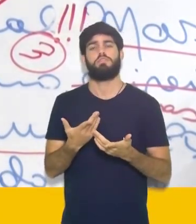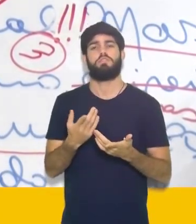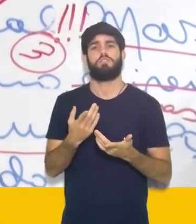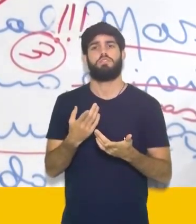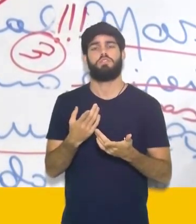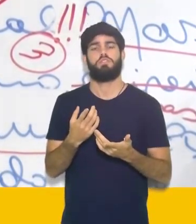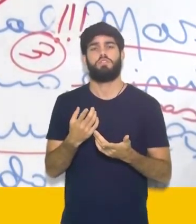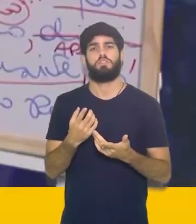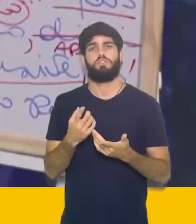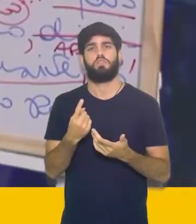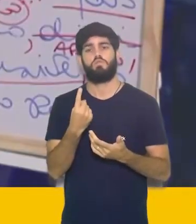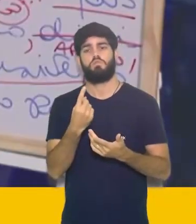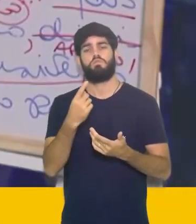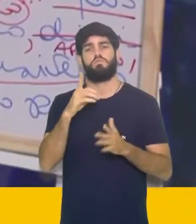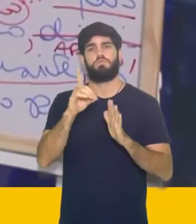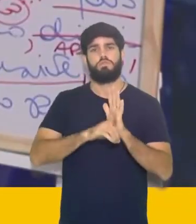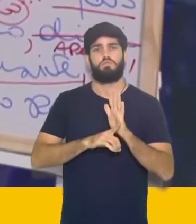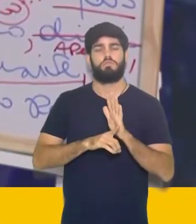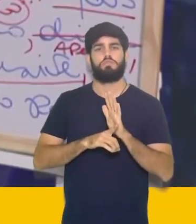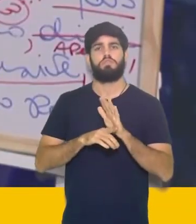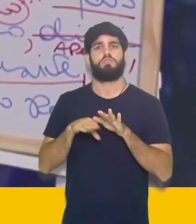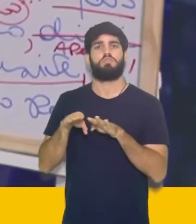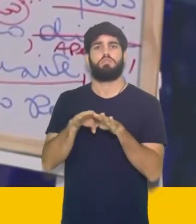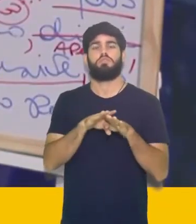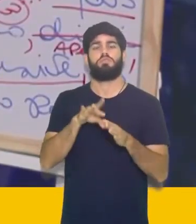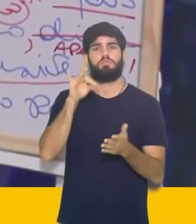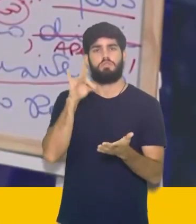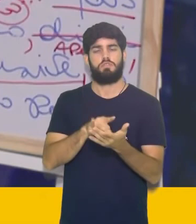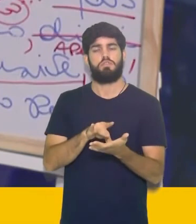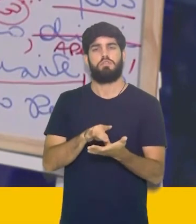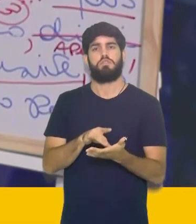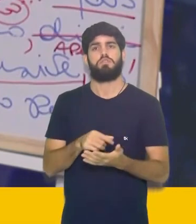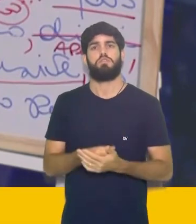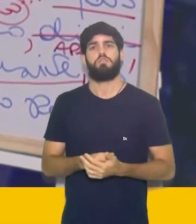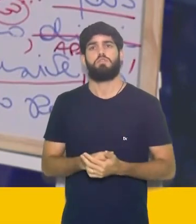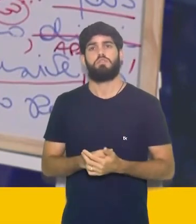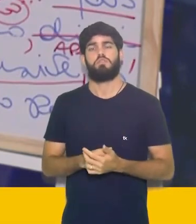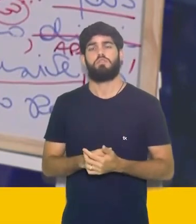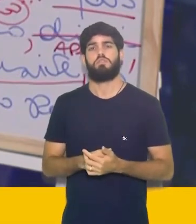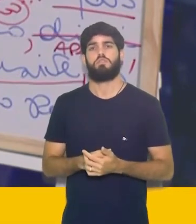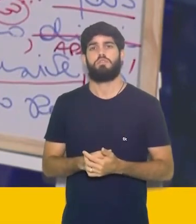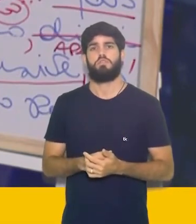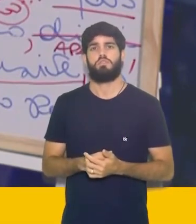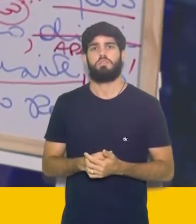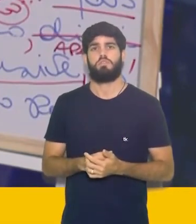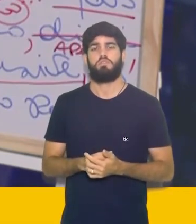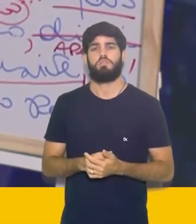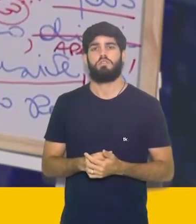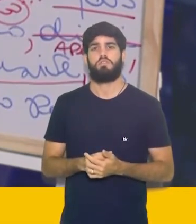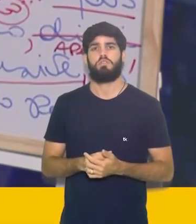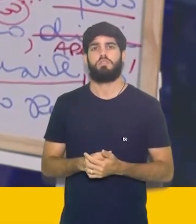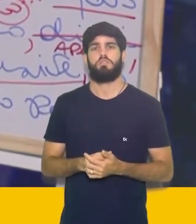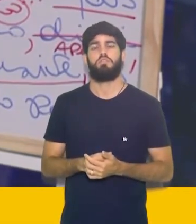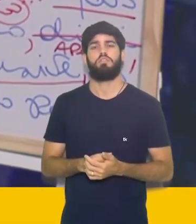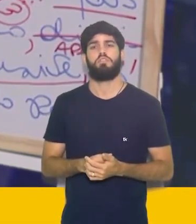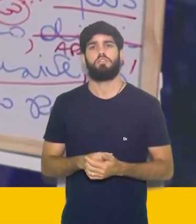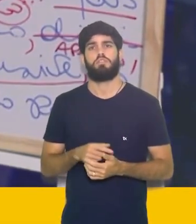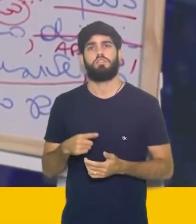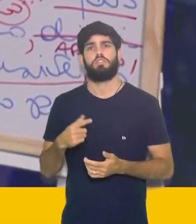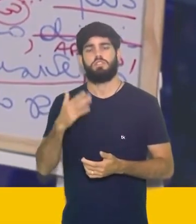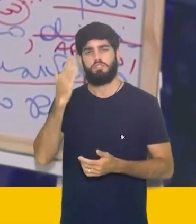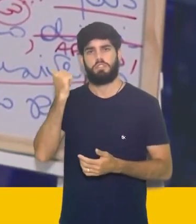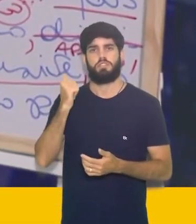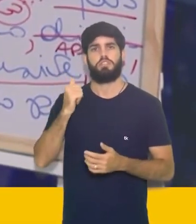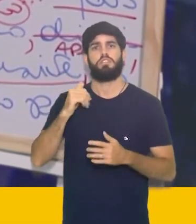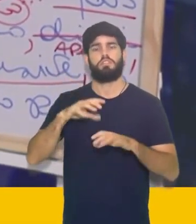seja esse um direito democrático e real. Mas, porque quando a gente lê democrático e real, a